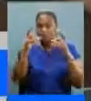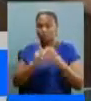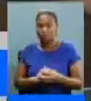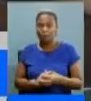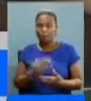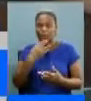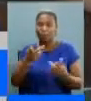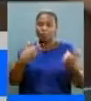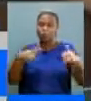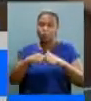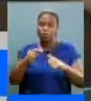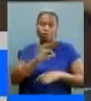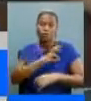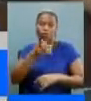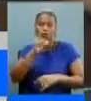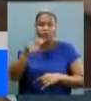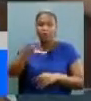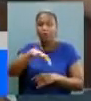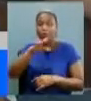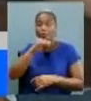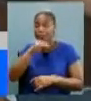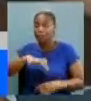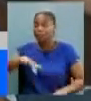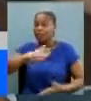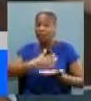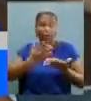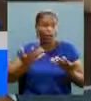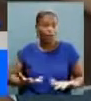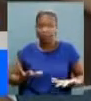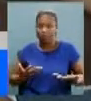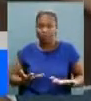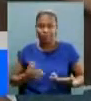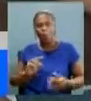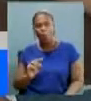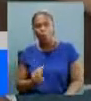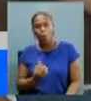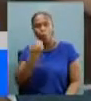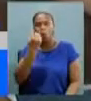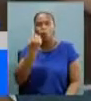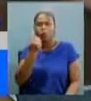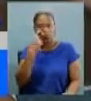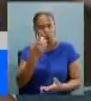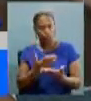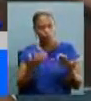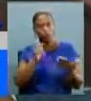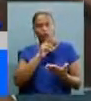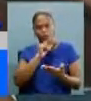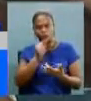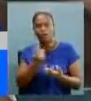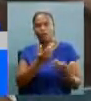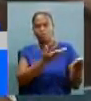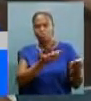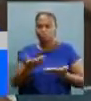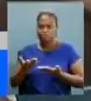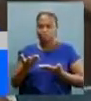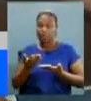uma reunião ao Sr. Diretor Nacional da Polícia Nacional. Até agora, o único que se mostrou disponível para nos